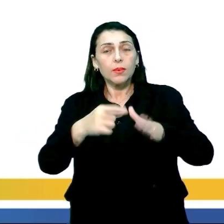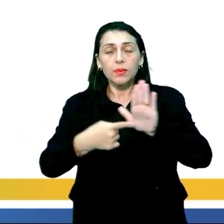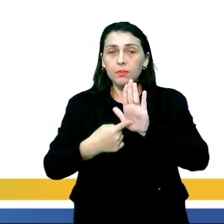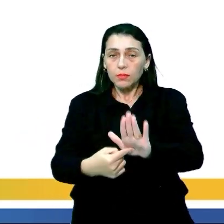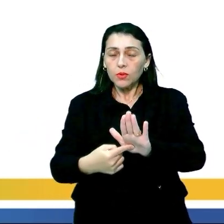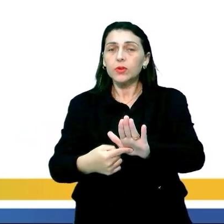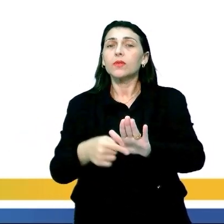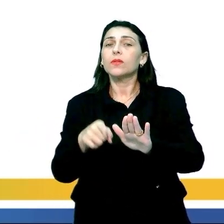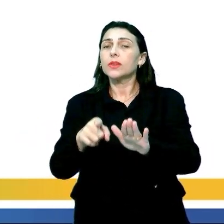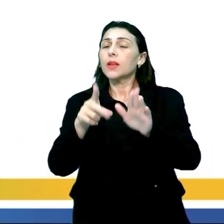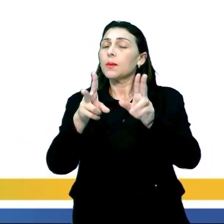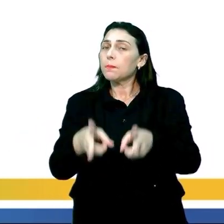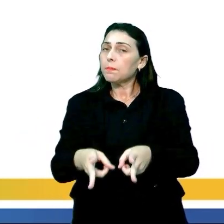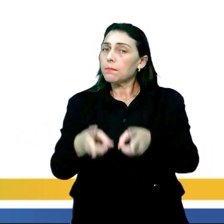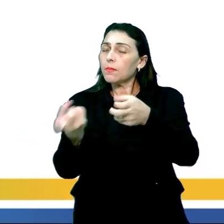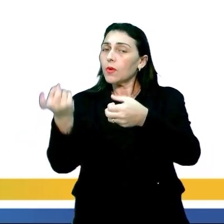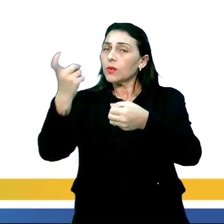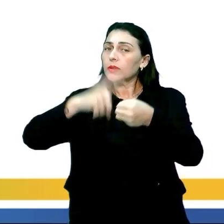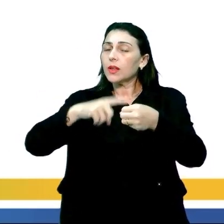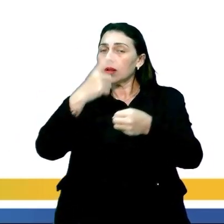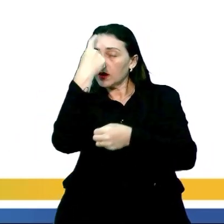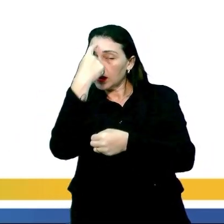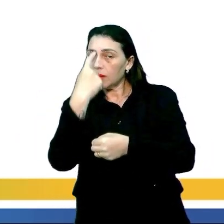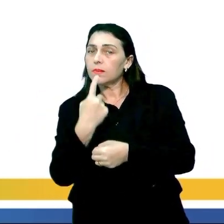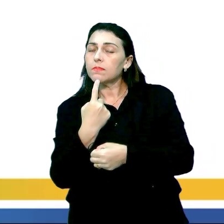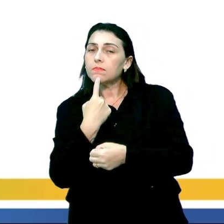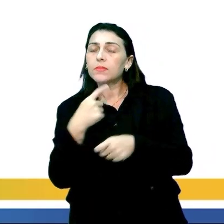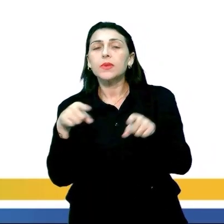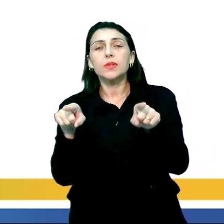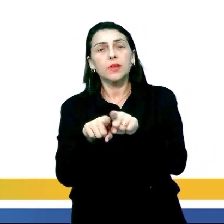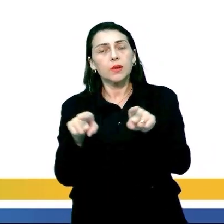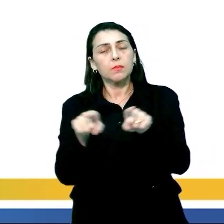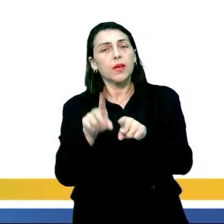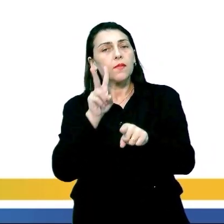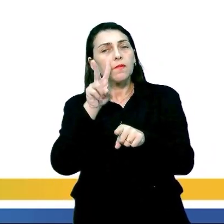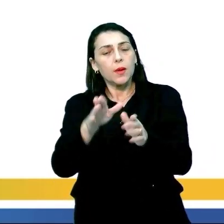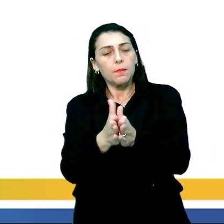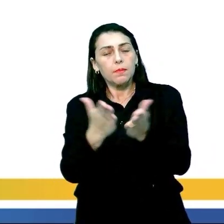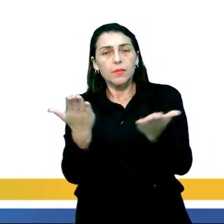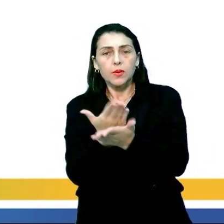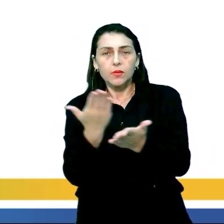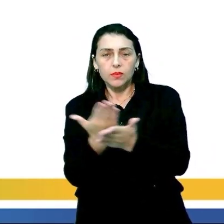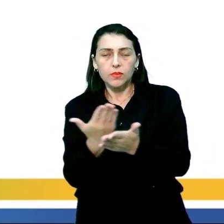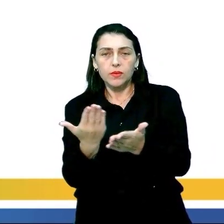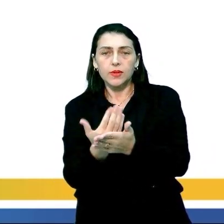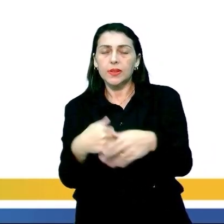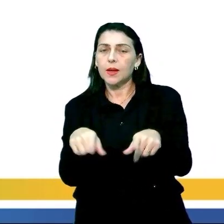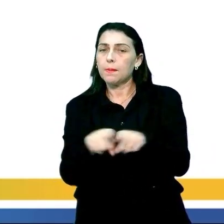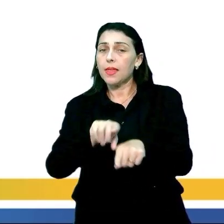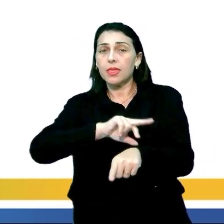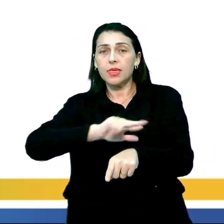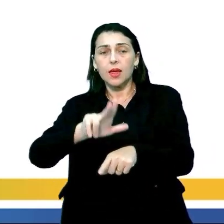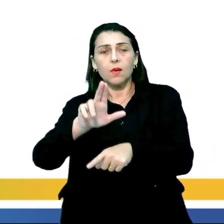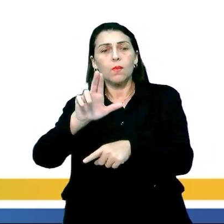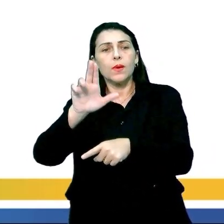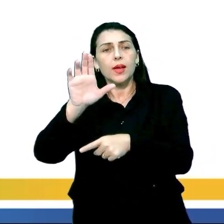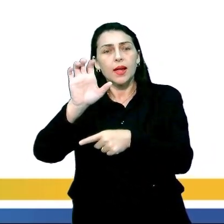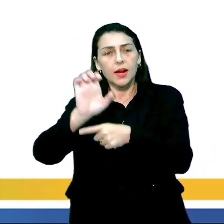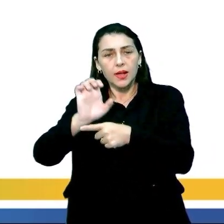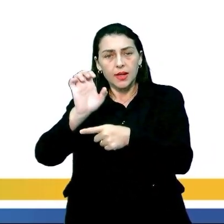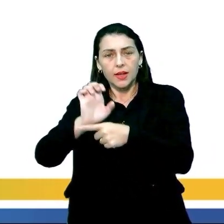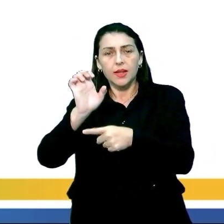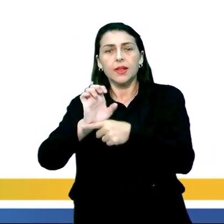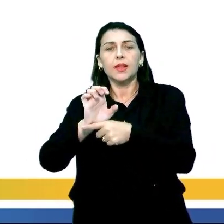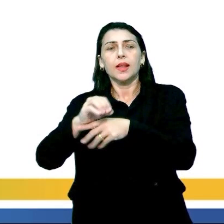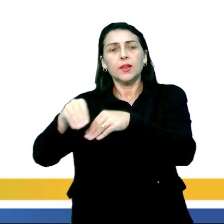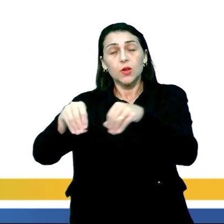demonstra, conforme vocês podem aí voltar na imagem. E também acompanhar pelo livro. E também não é a letra E, a vegetação